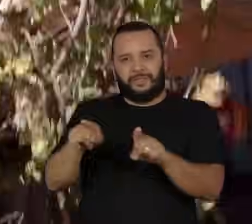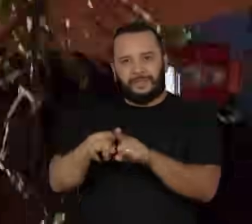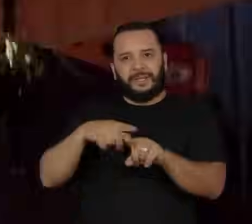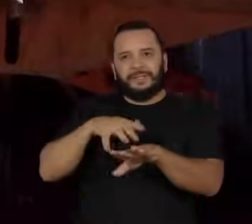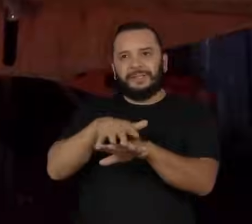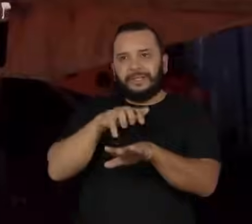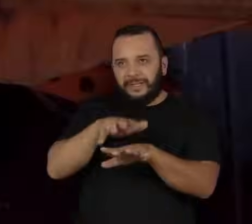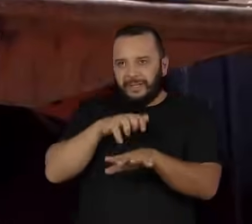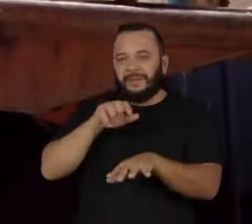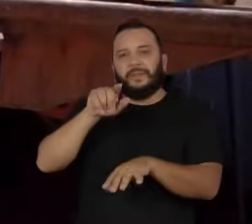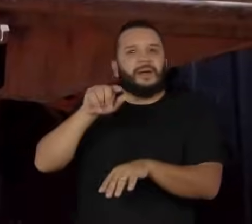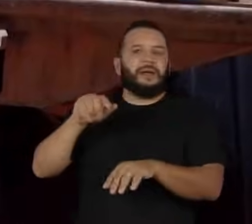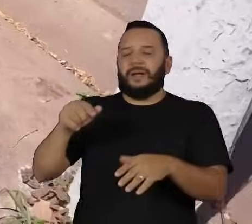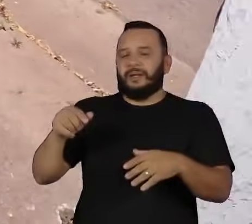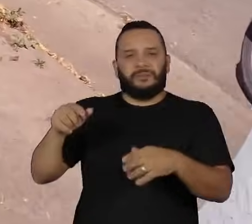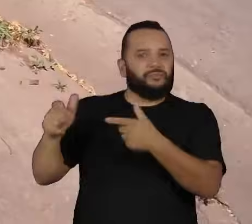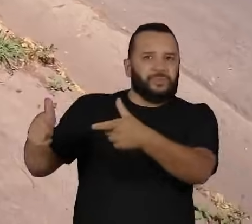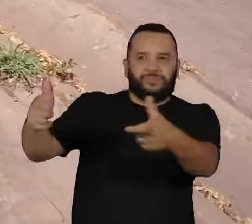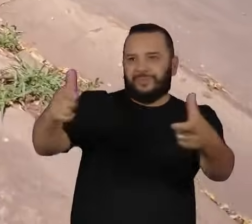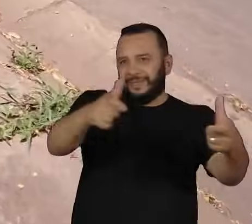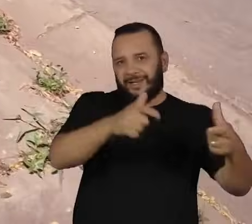local.